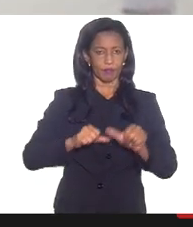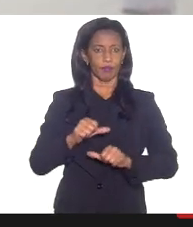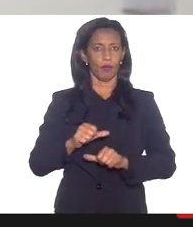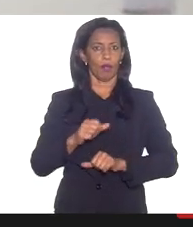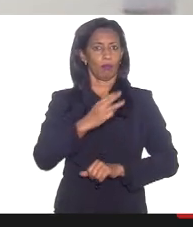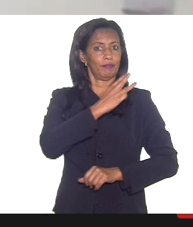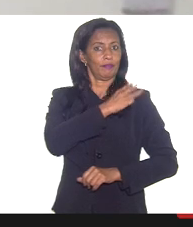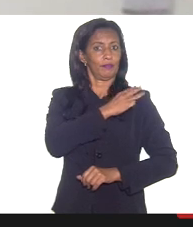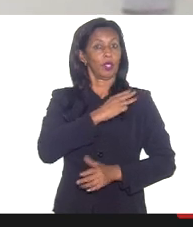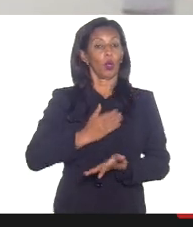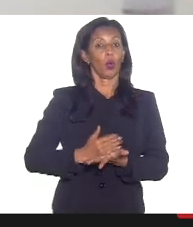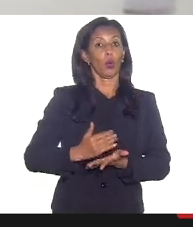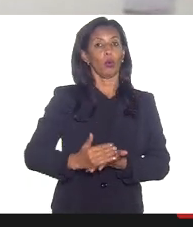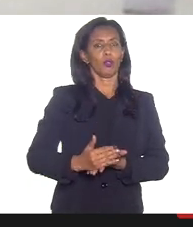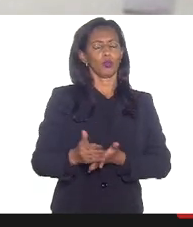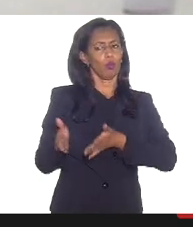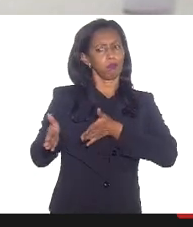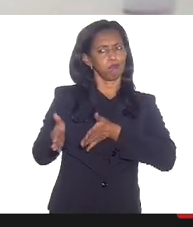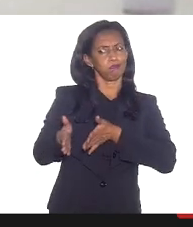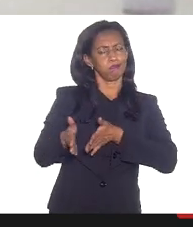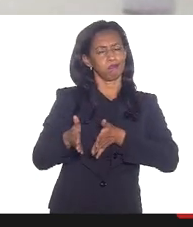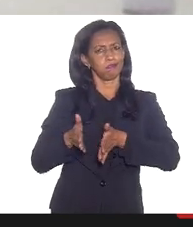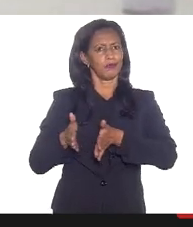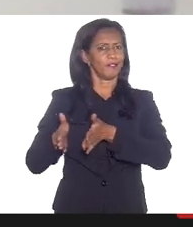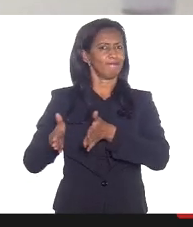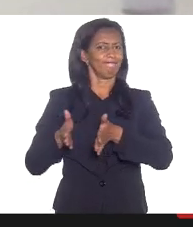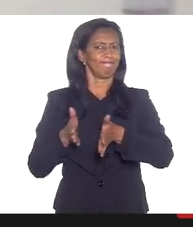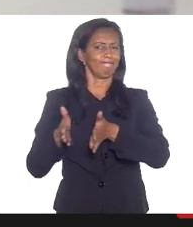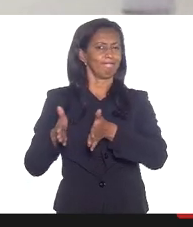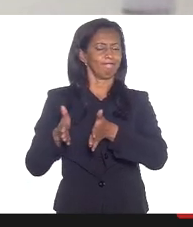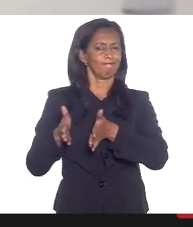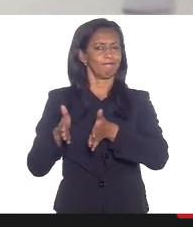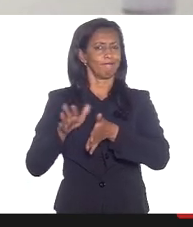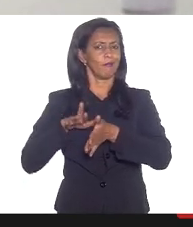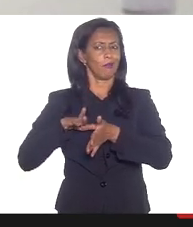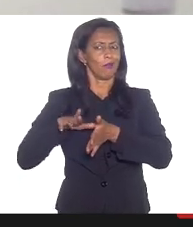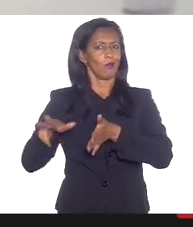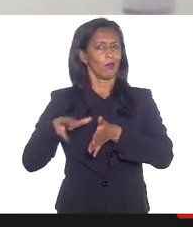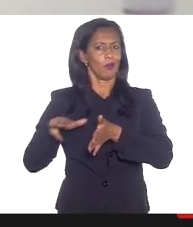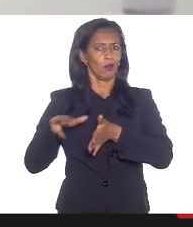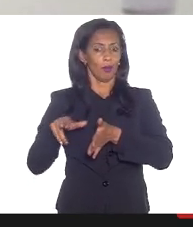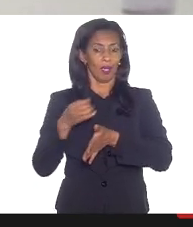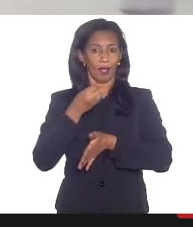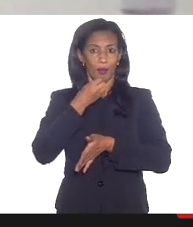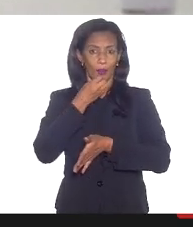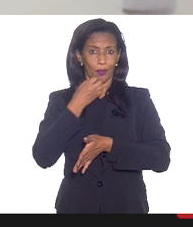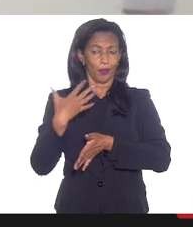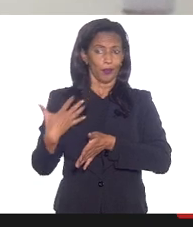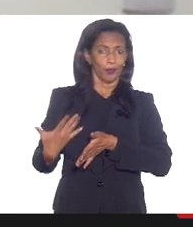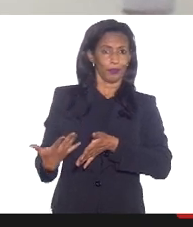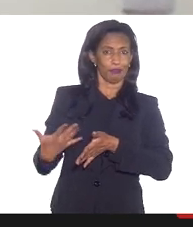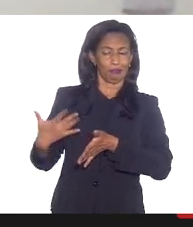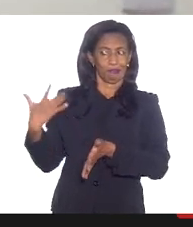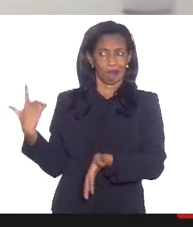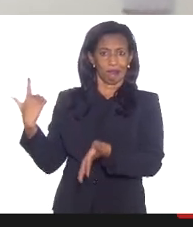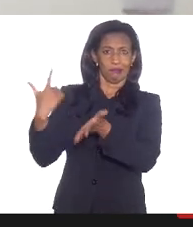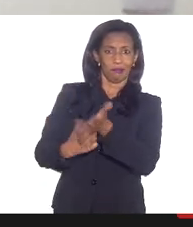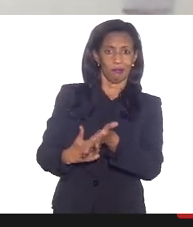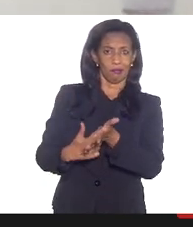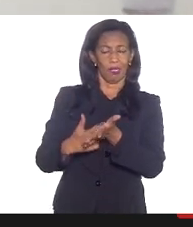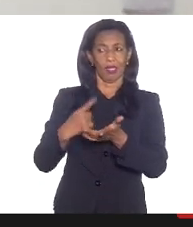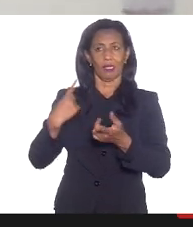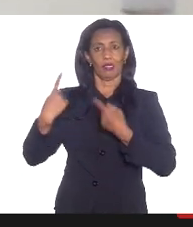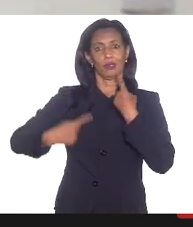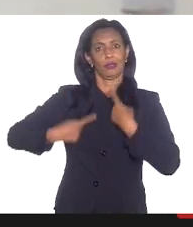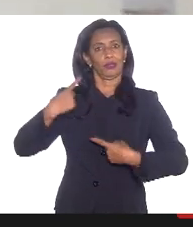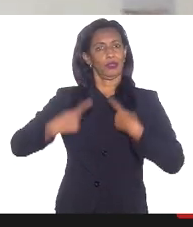ela começou por um caminho que não é muito marcado pelo